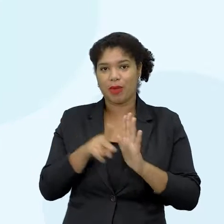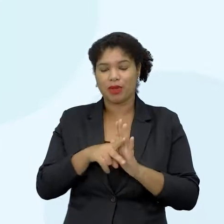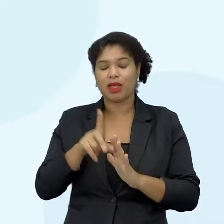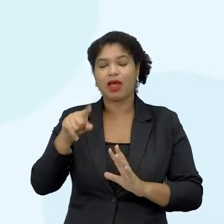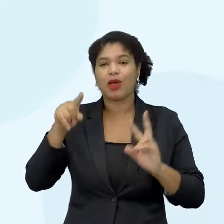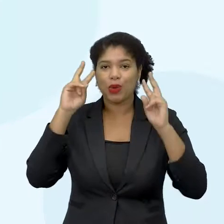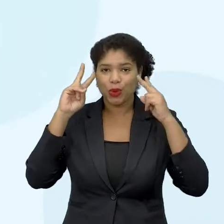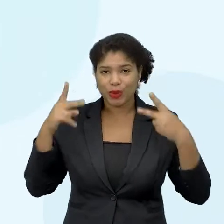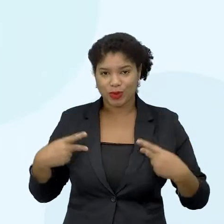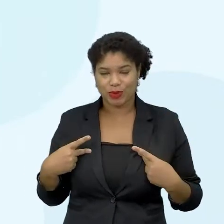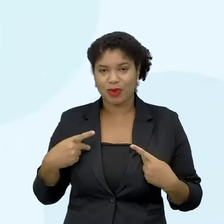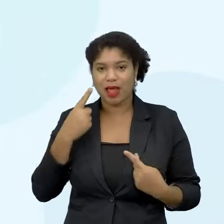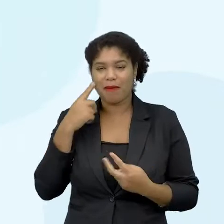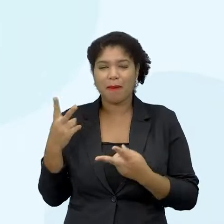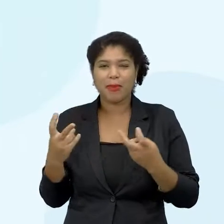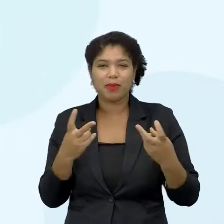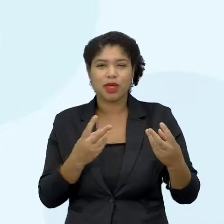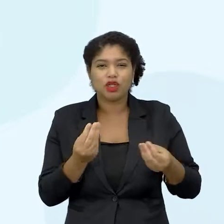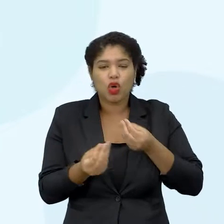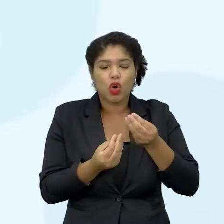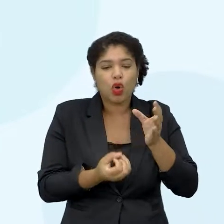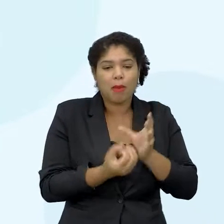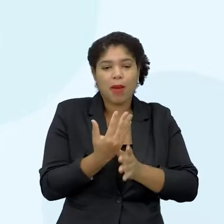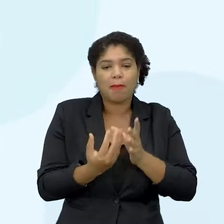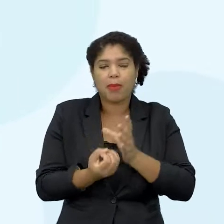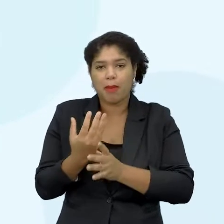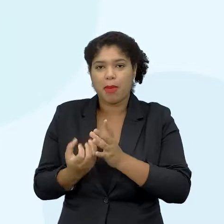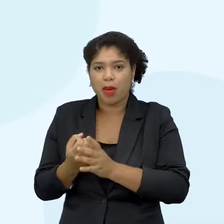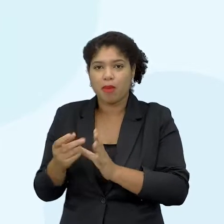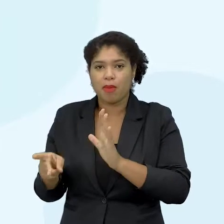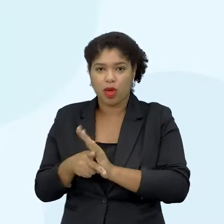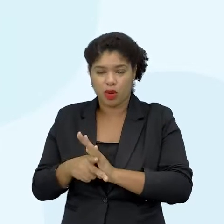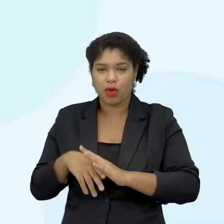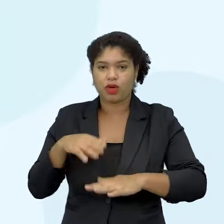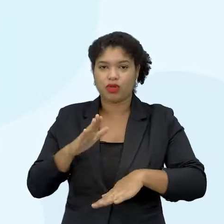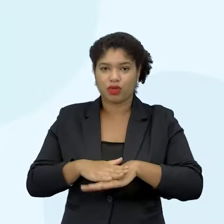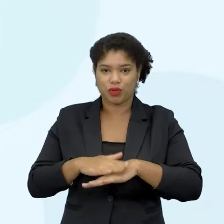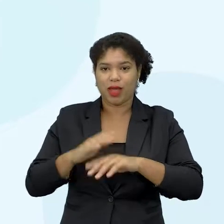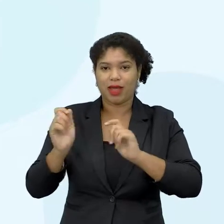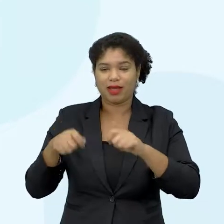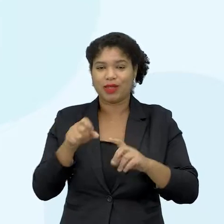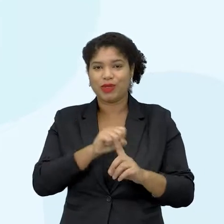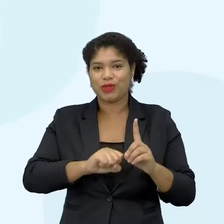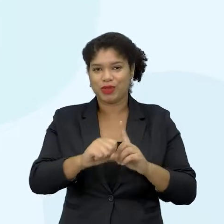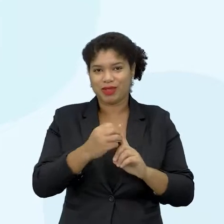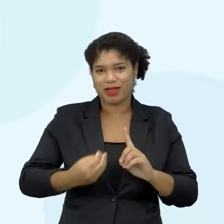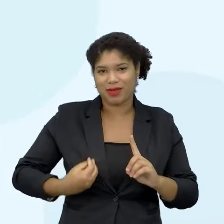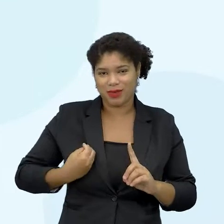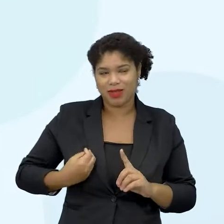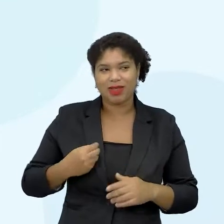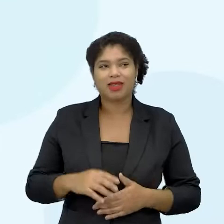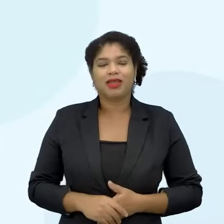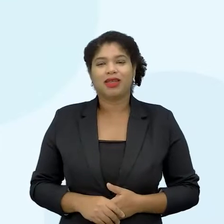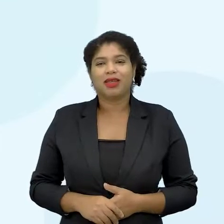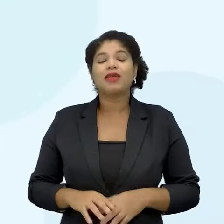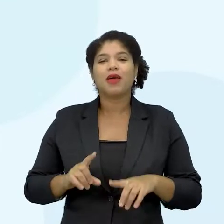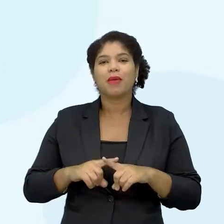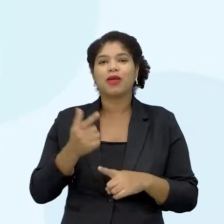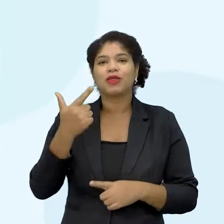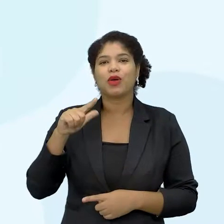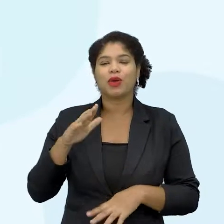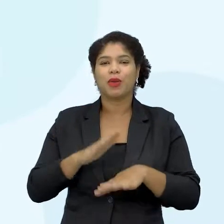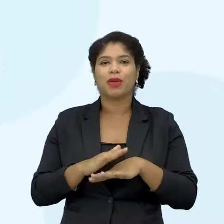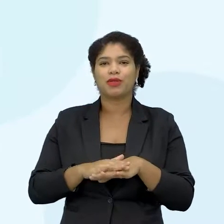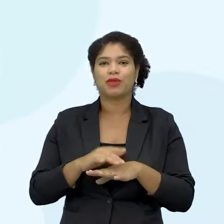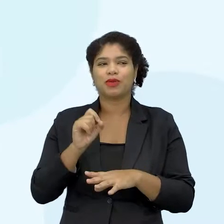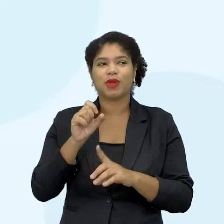ser humano para ver as criações dele, vamos dizer, ele criando a sociedade, e da sociologia é o movimento inverso. A gente parte